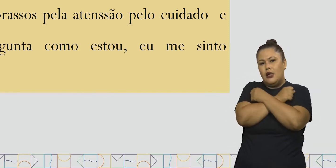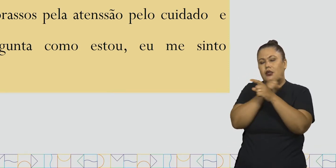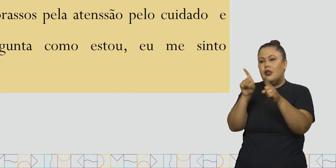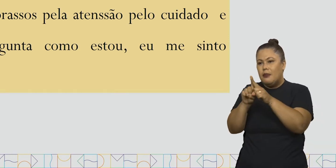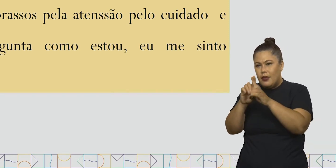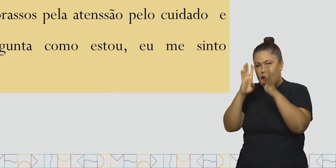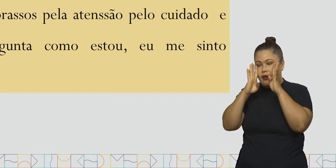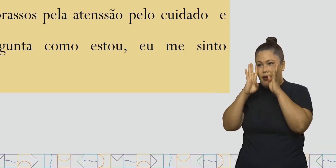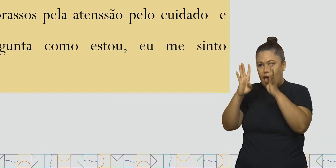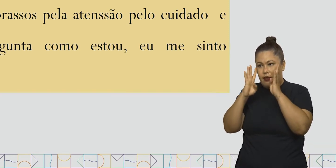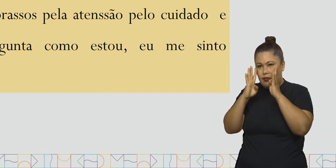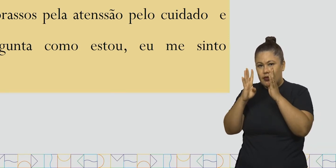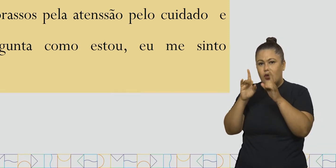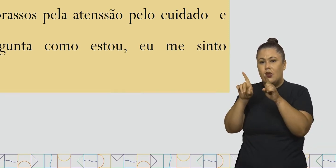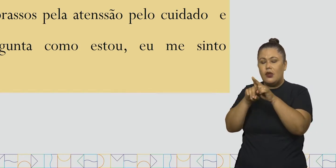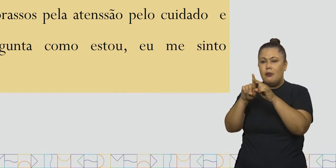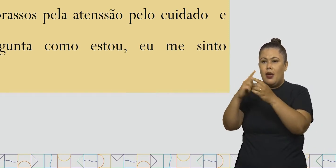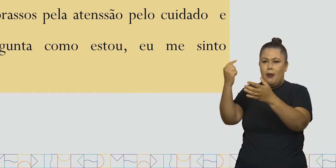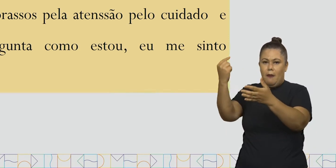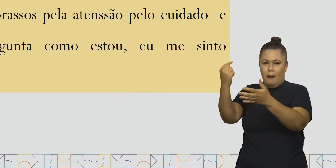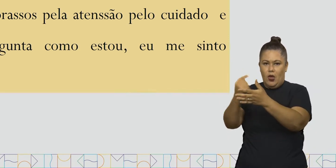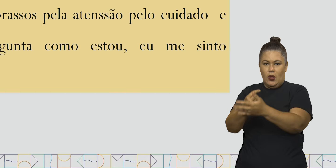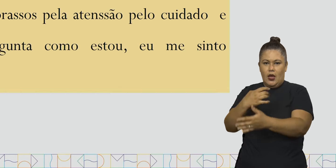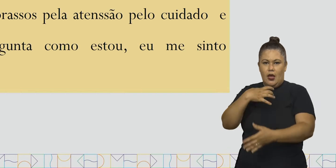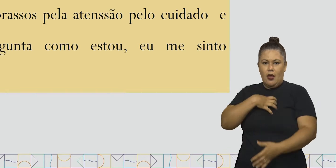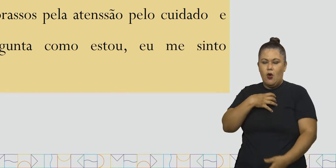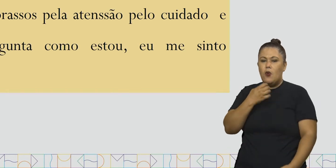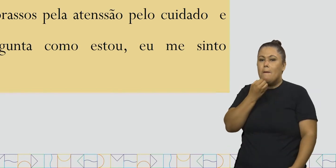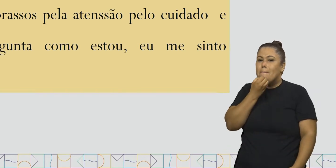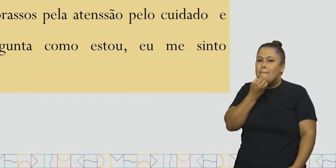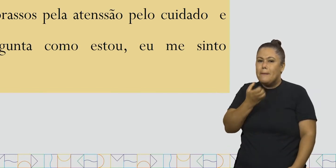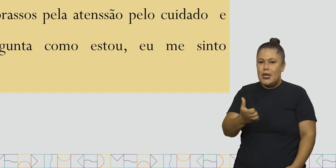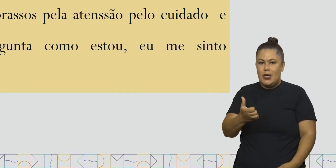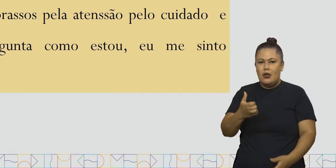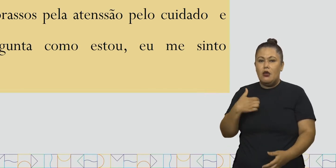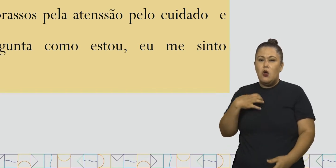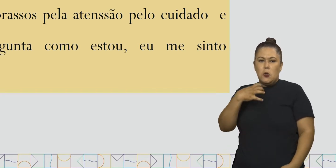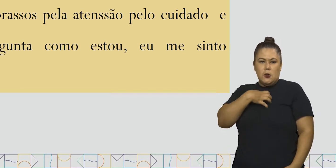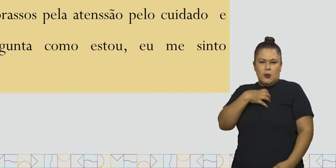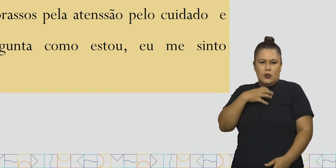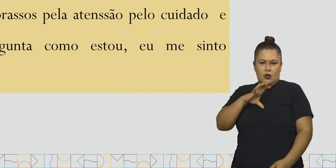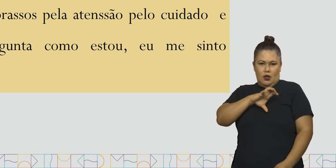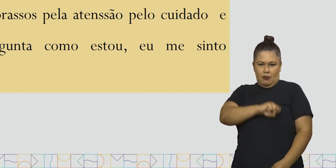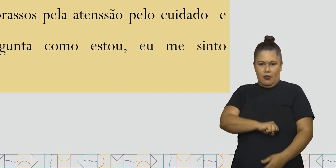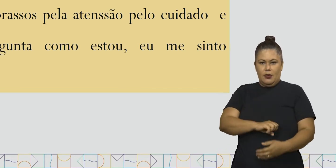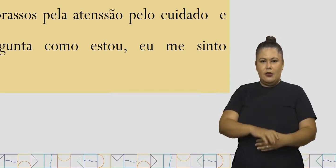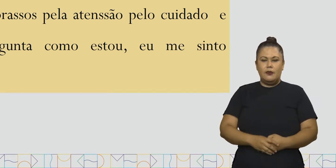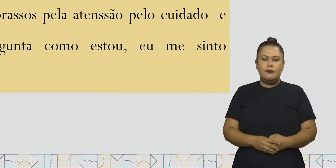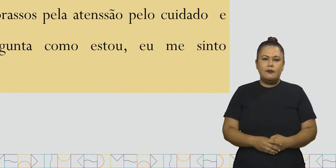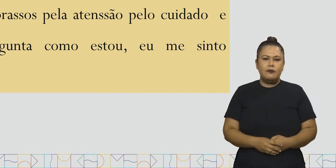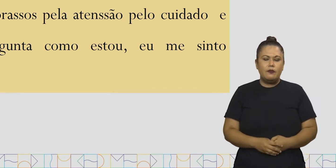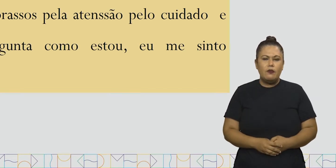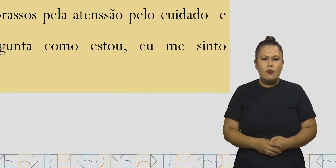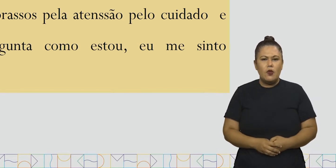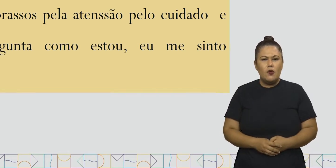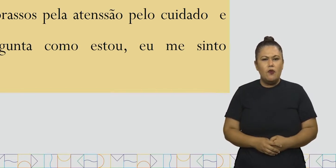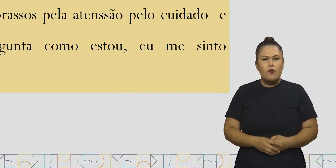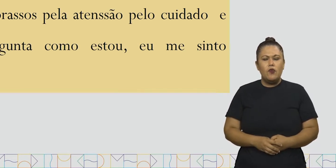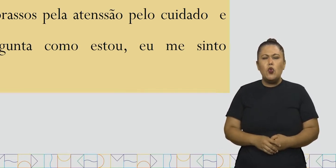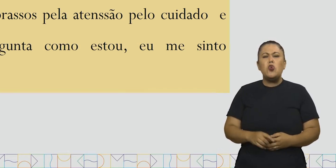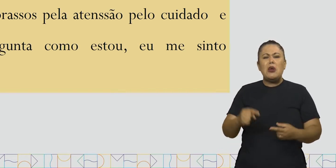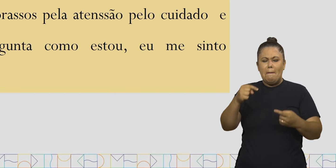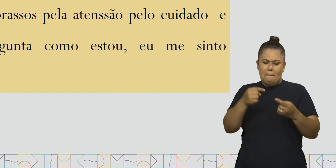abraços, pela atenção e quando pergunta como estou, eu me sinto amado. O que está